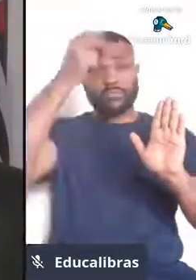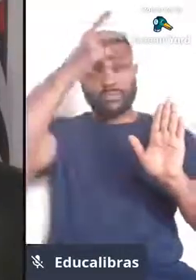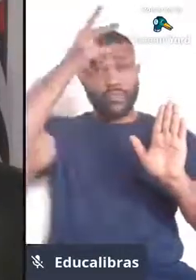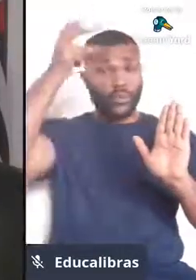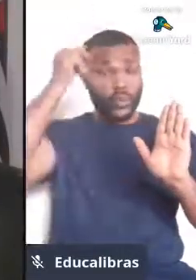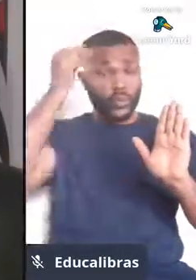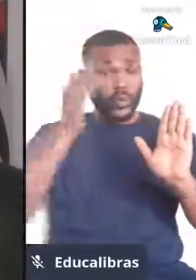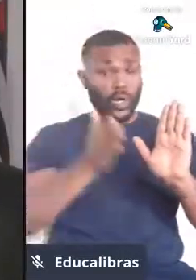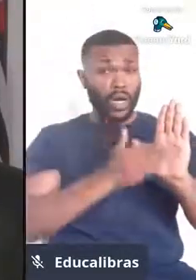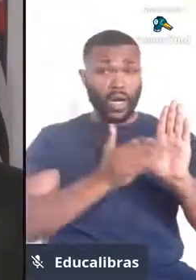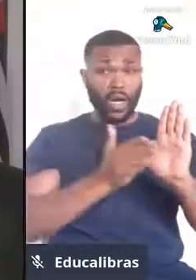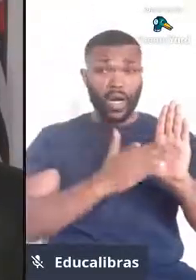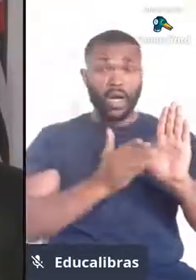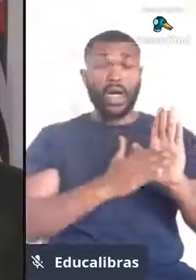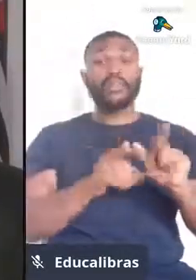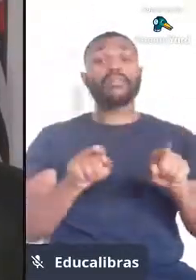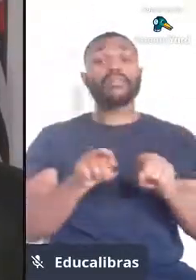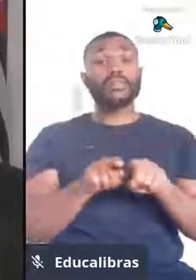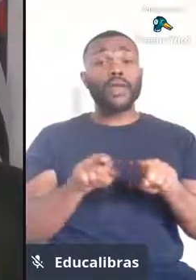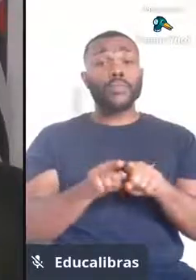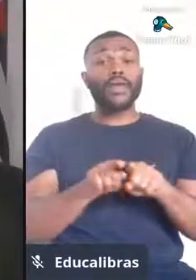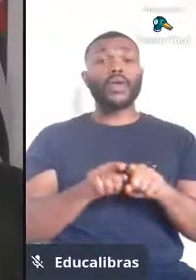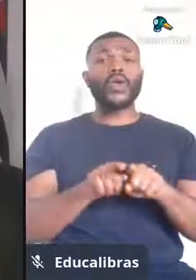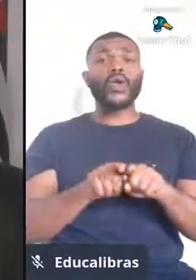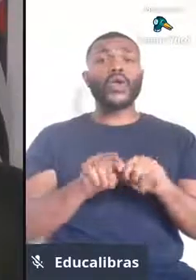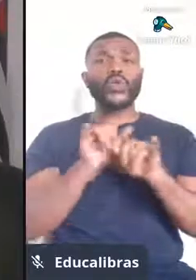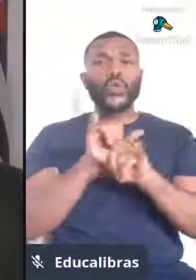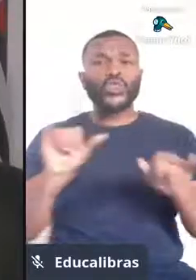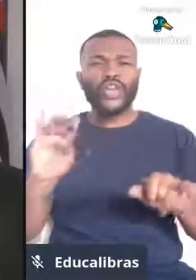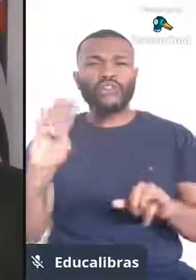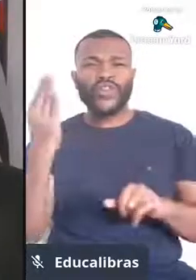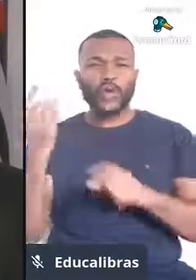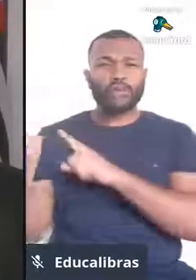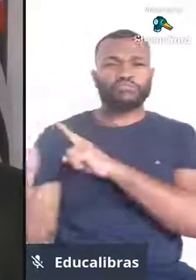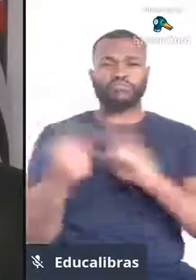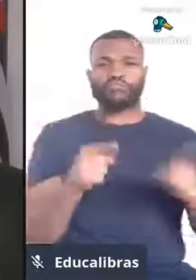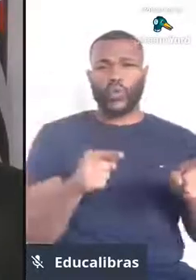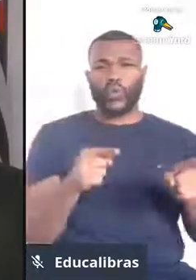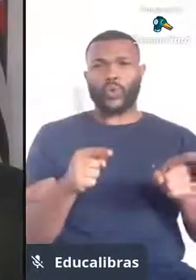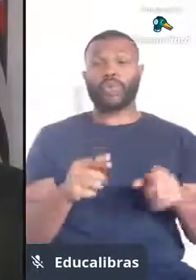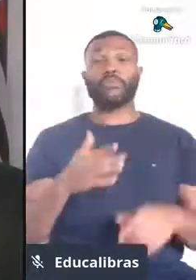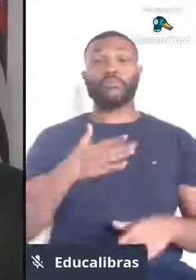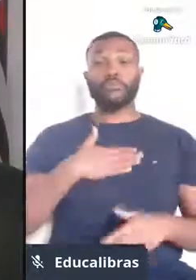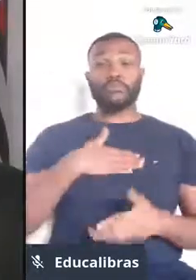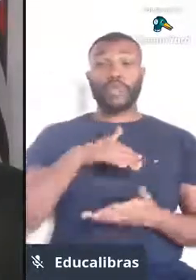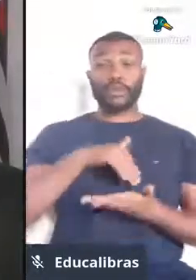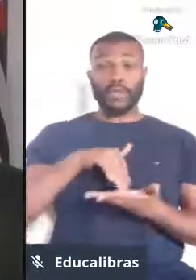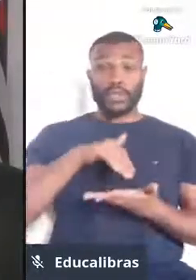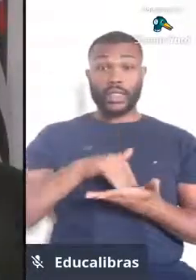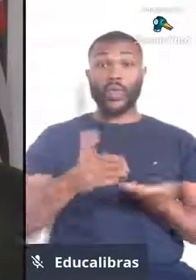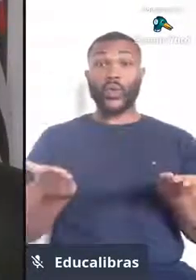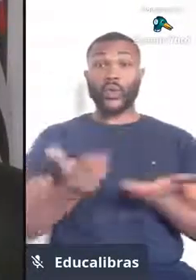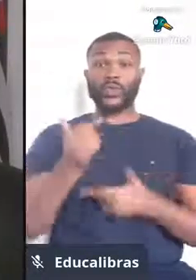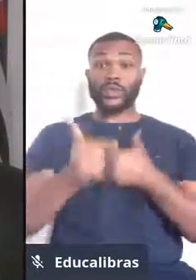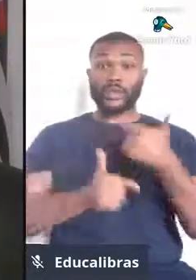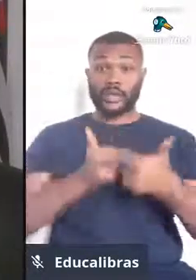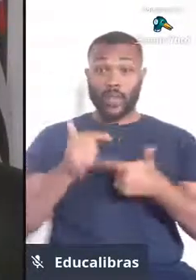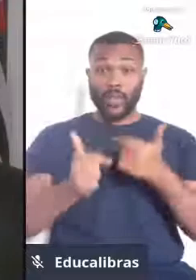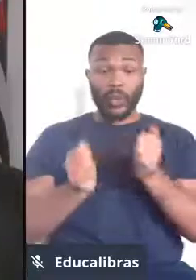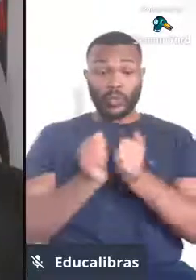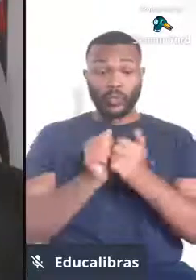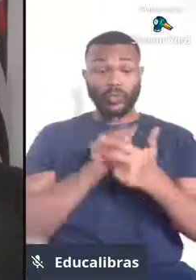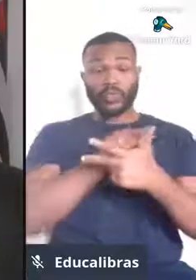e combatendo as fake news. Então, eu acho que hoje a minha secretaria tem atuado nas 3 frentes, né? A gente